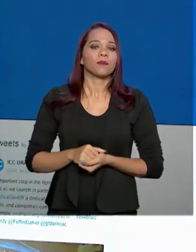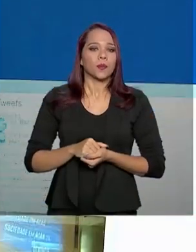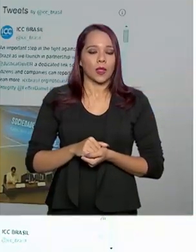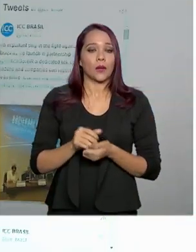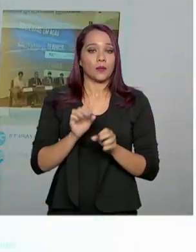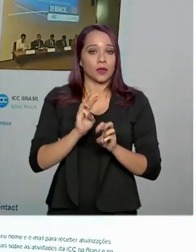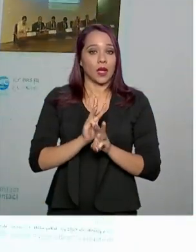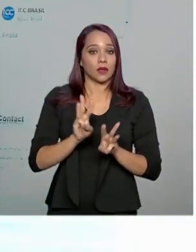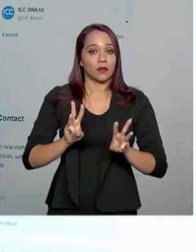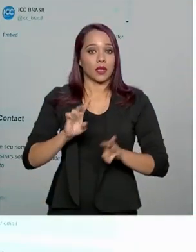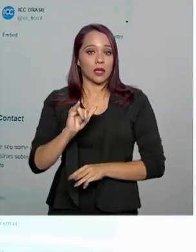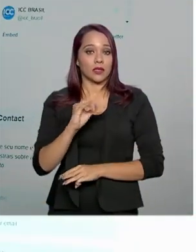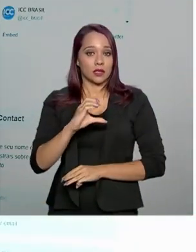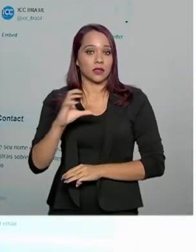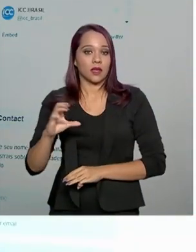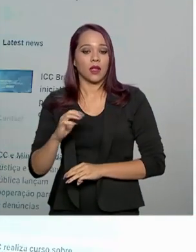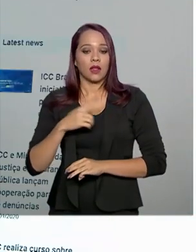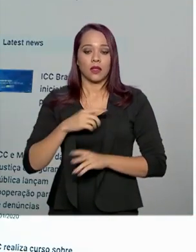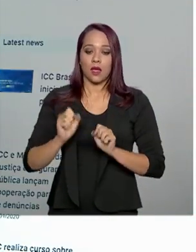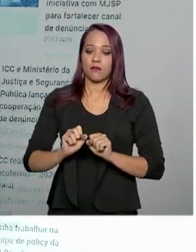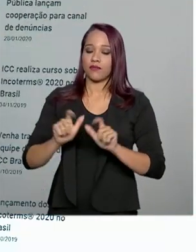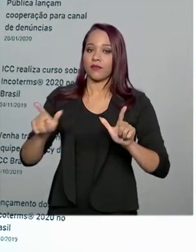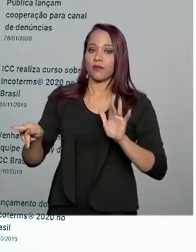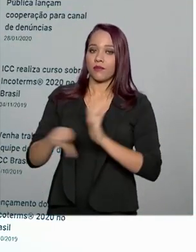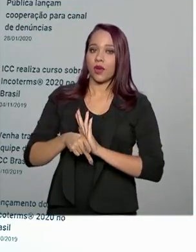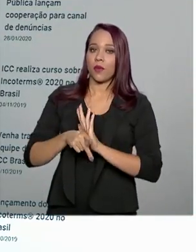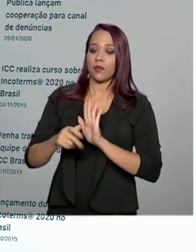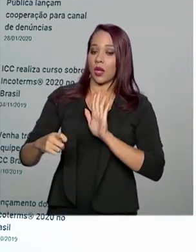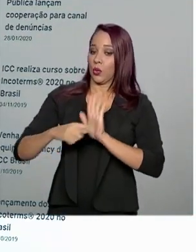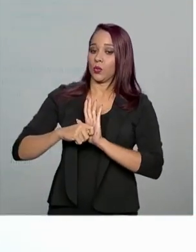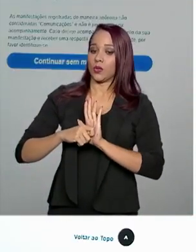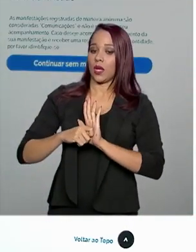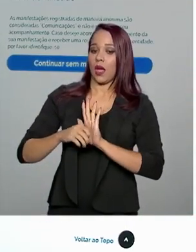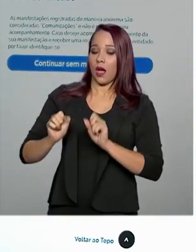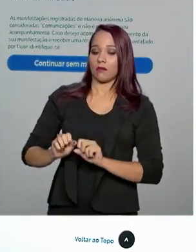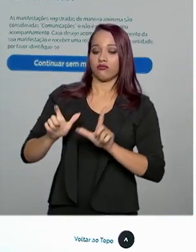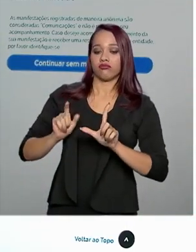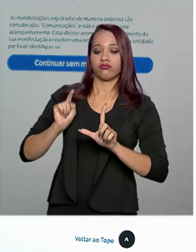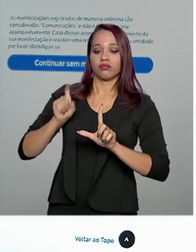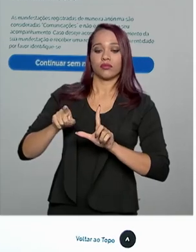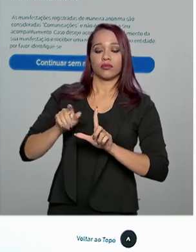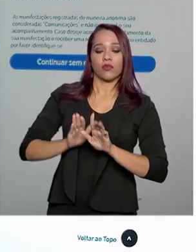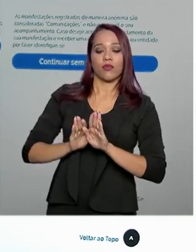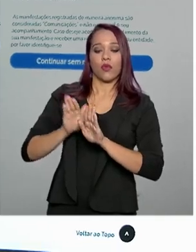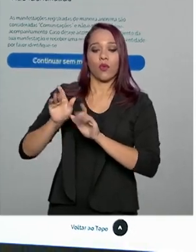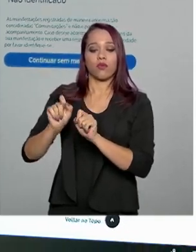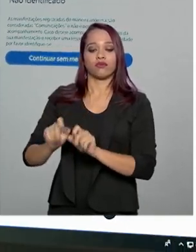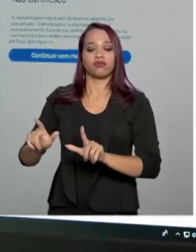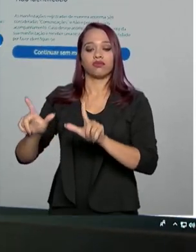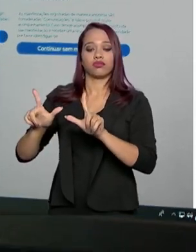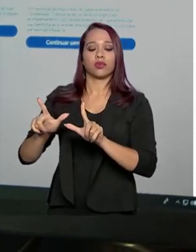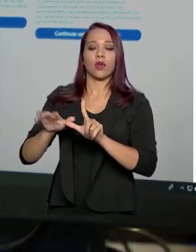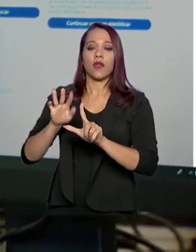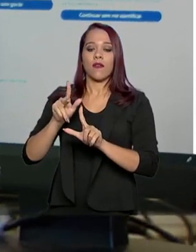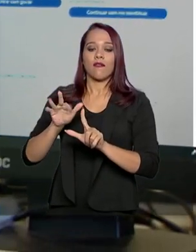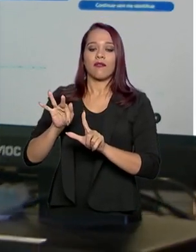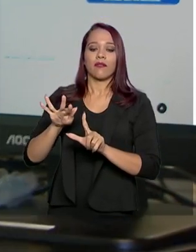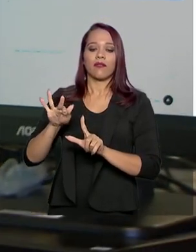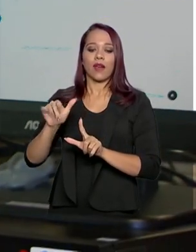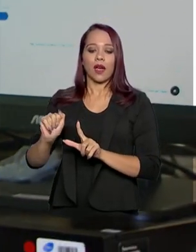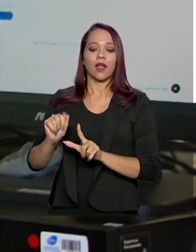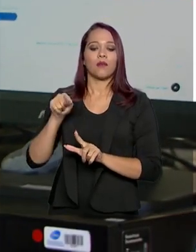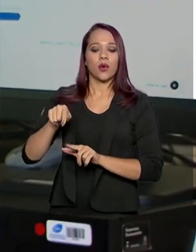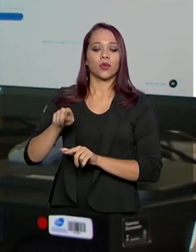internet, o cidadão vai encontrar uma área para denúncias. Ao clicar no espaço, ele será direcionado para a plataforma fala.br,